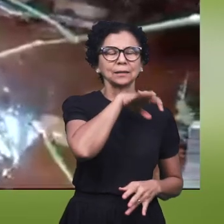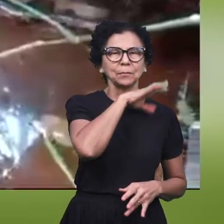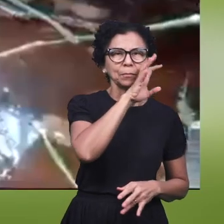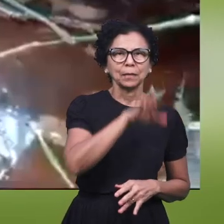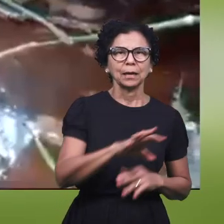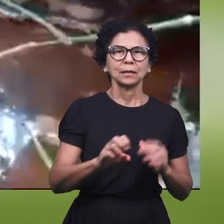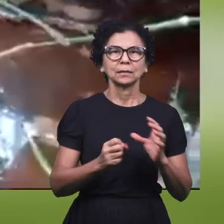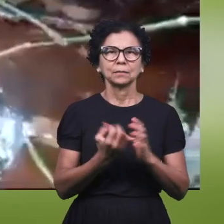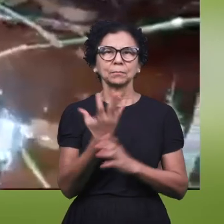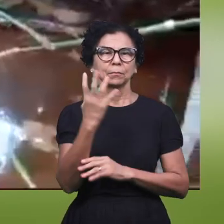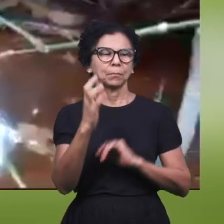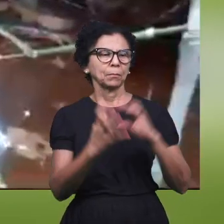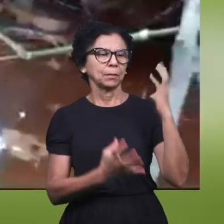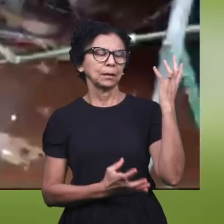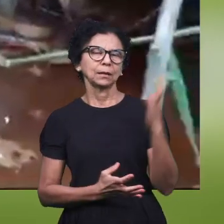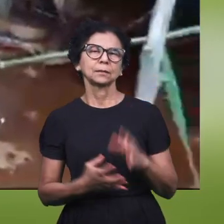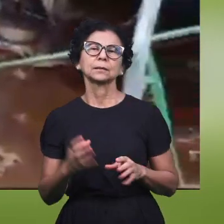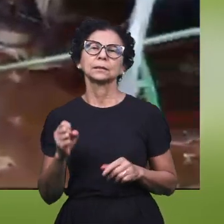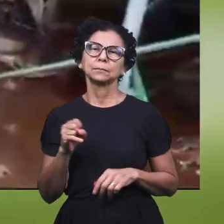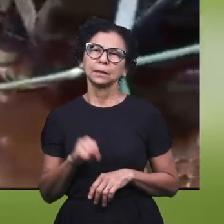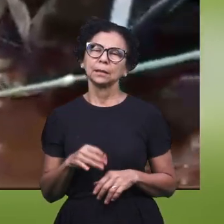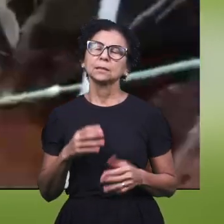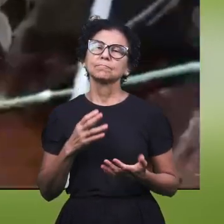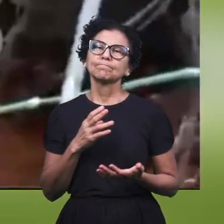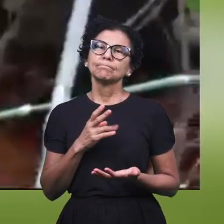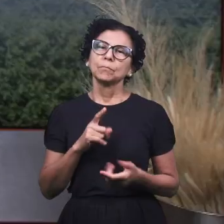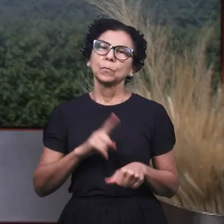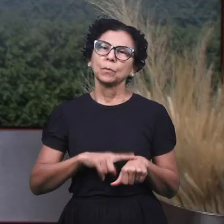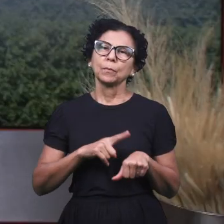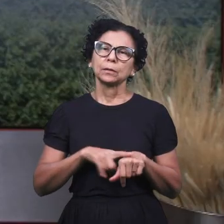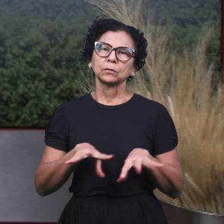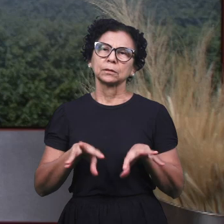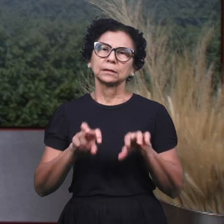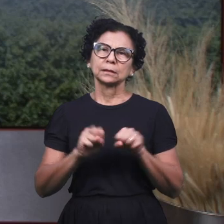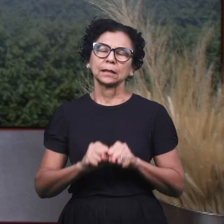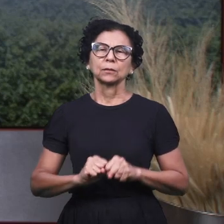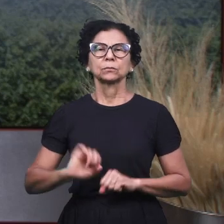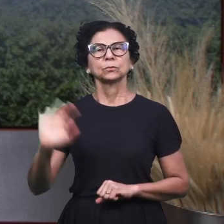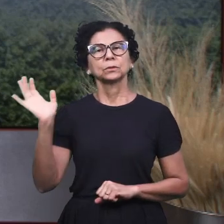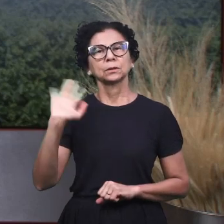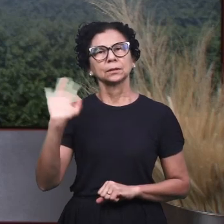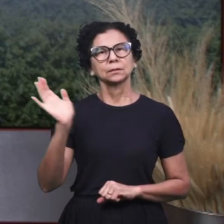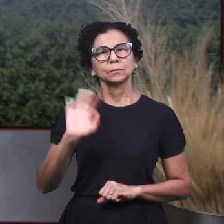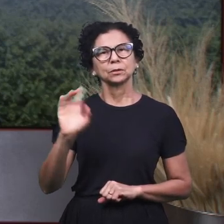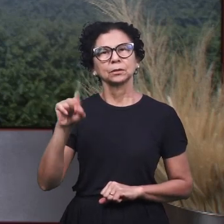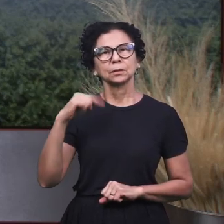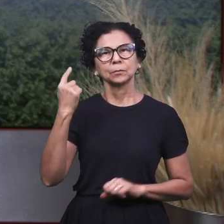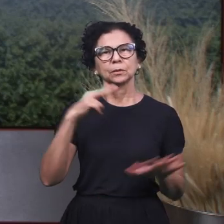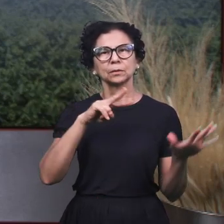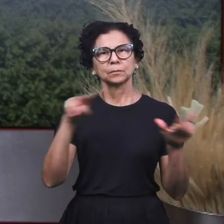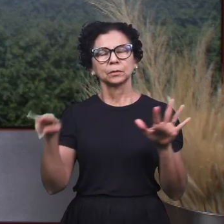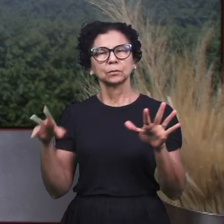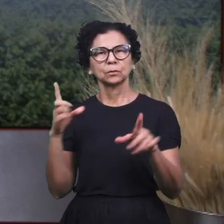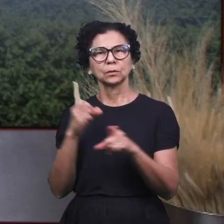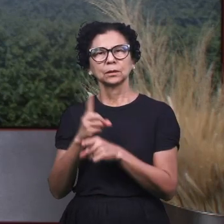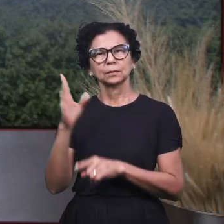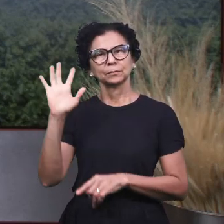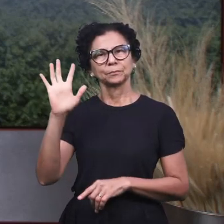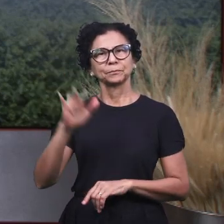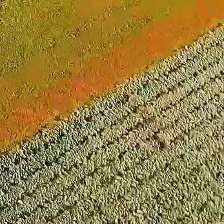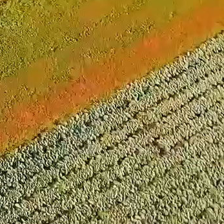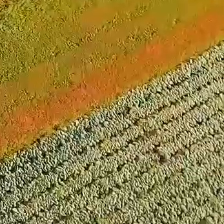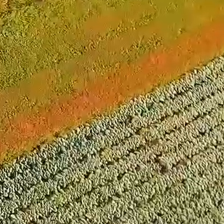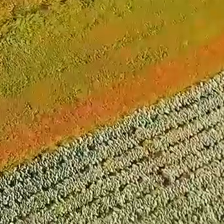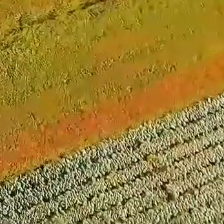animais e a plantação, mesmo em tempo de seca. Nos despedimos aqui e nos vemos na próxima semana. Até